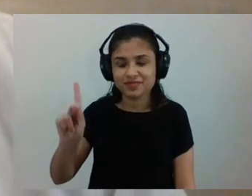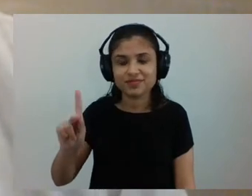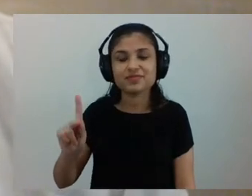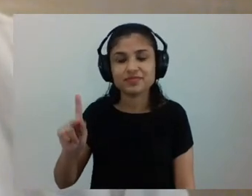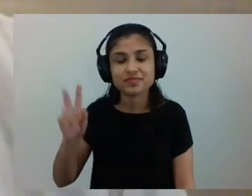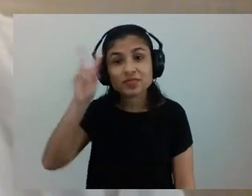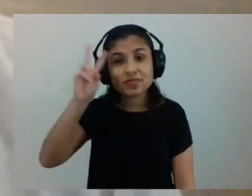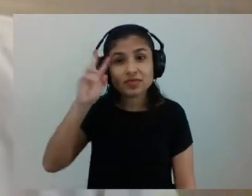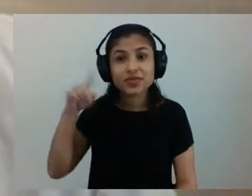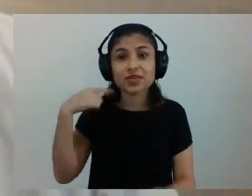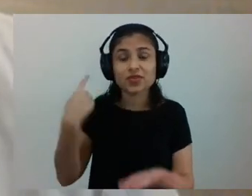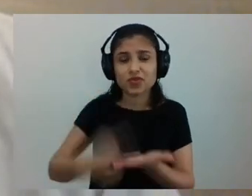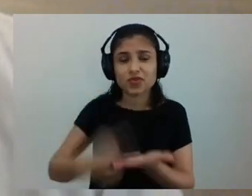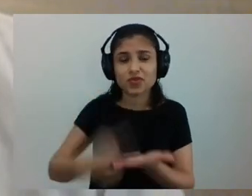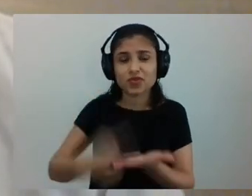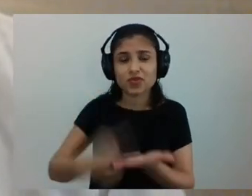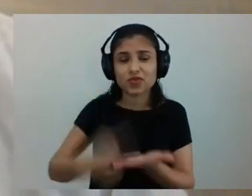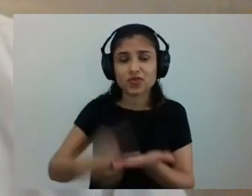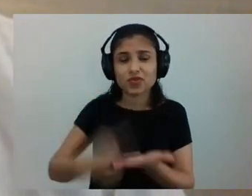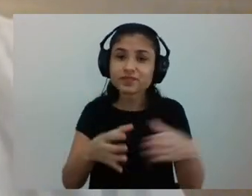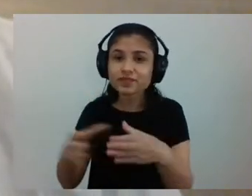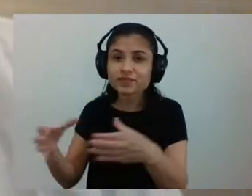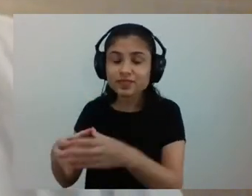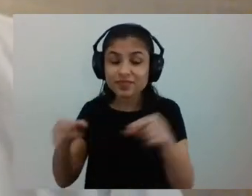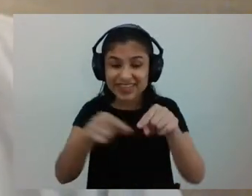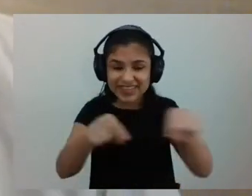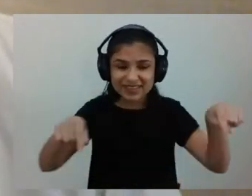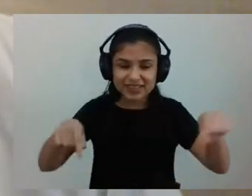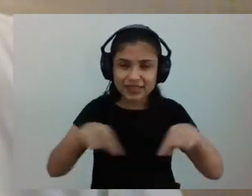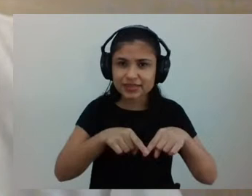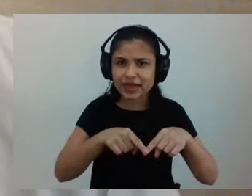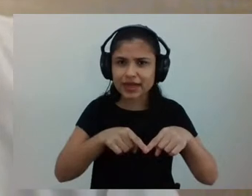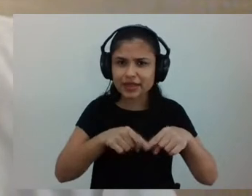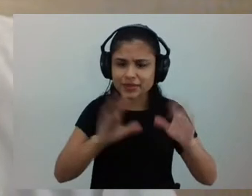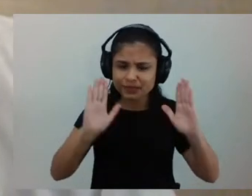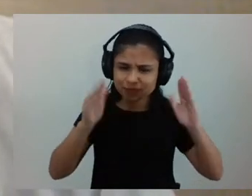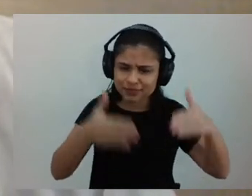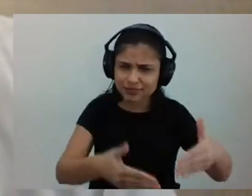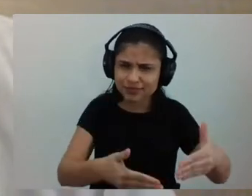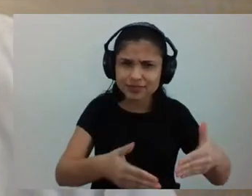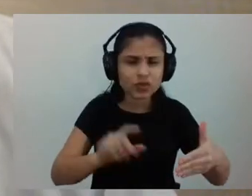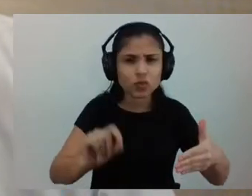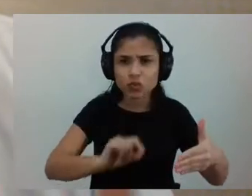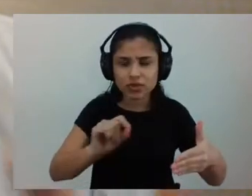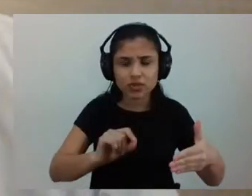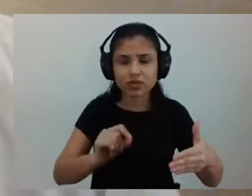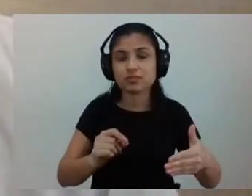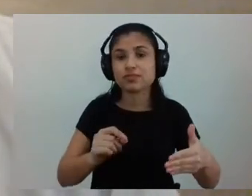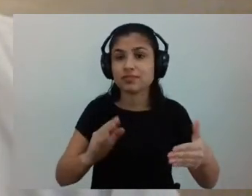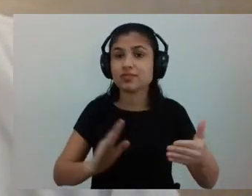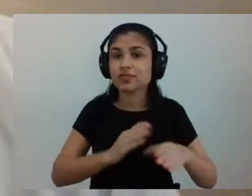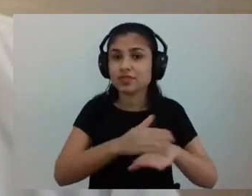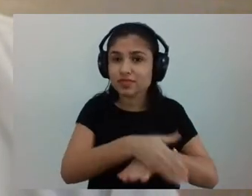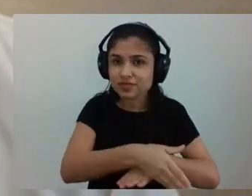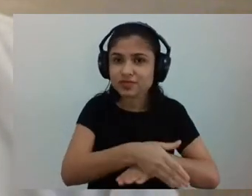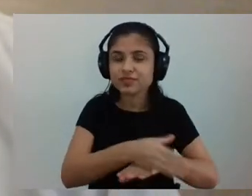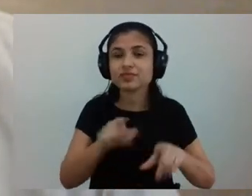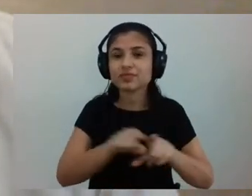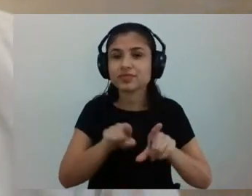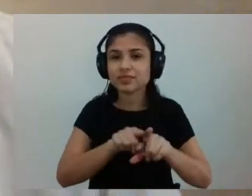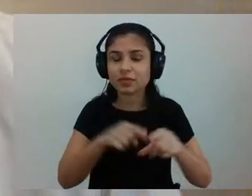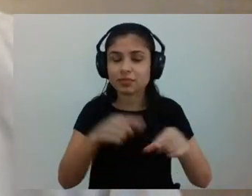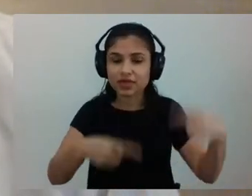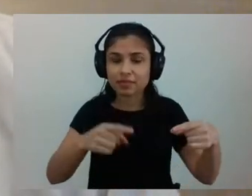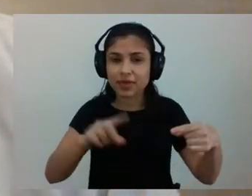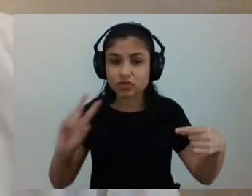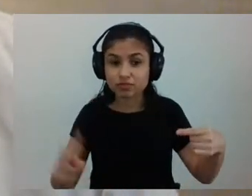combinações com as chapas de fazermos essa sala fechada era justamente dar acesso e visibilidade ao debate na